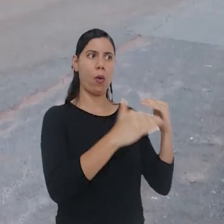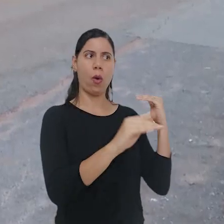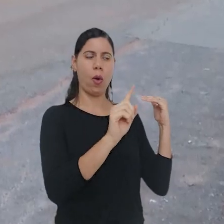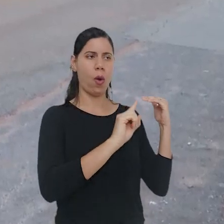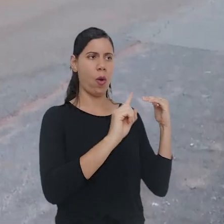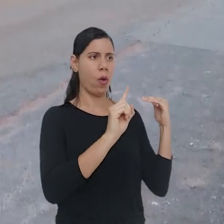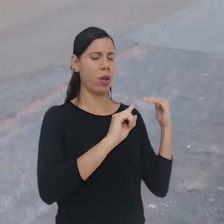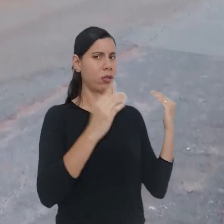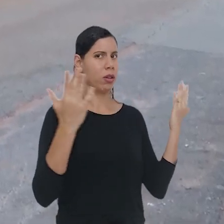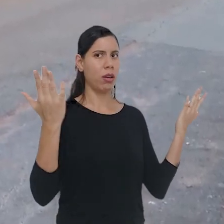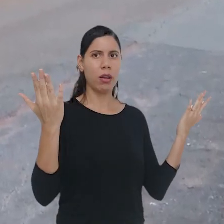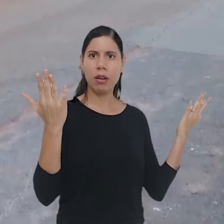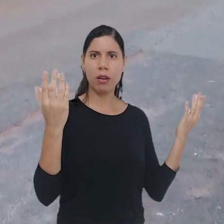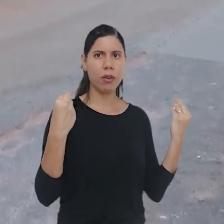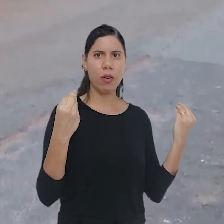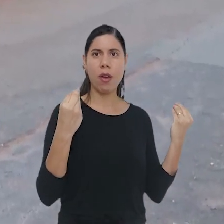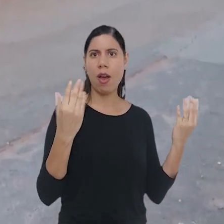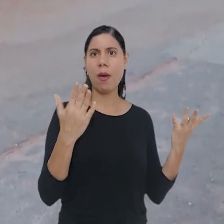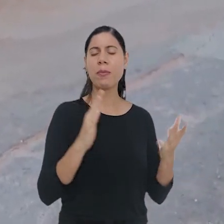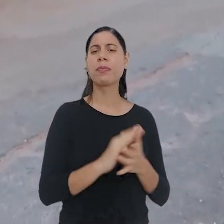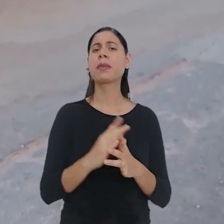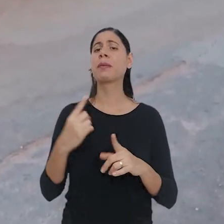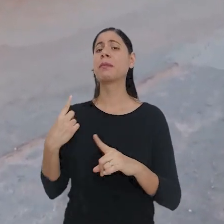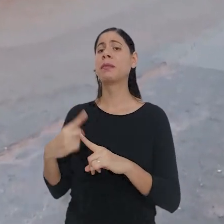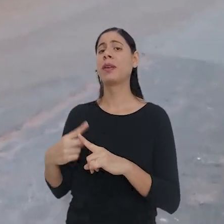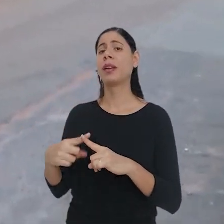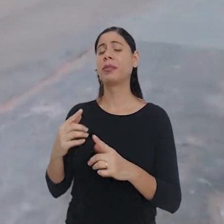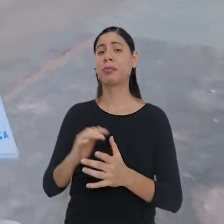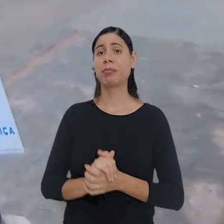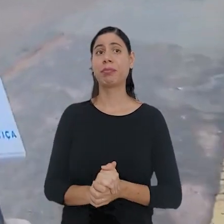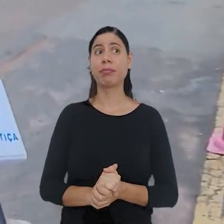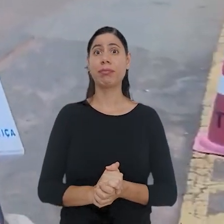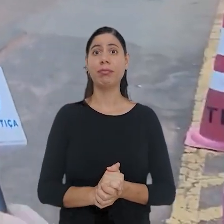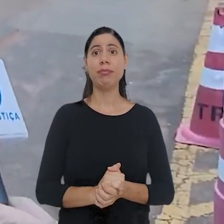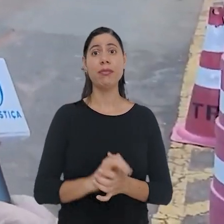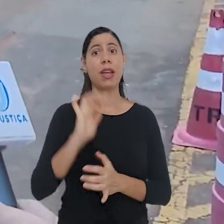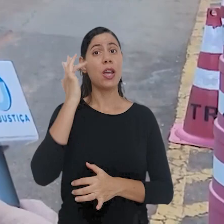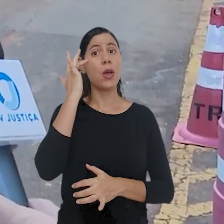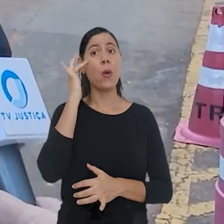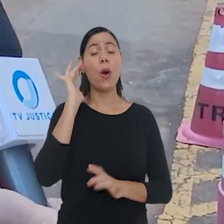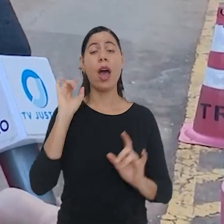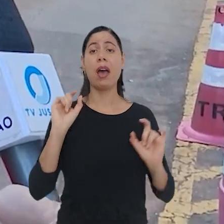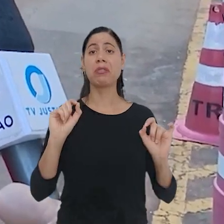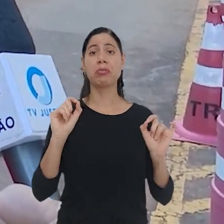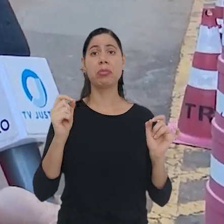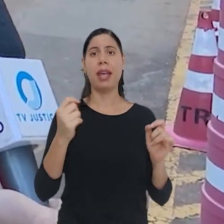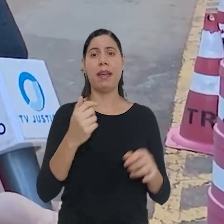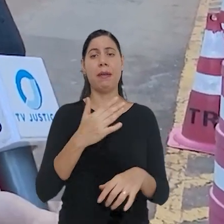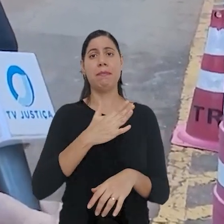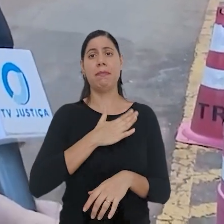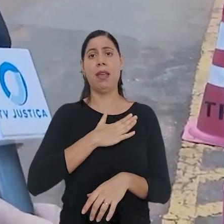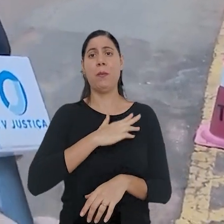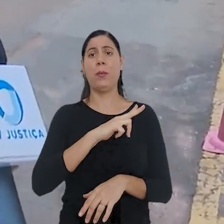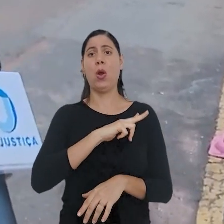concordo, totalmente contra. Por quê? Eu acho que é algo